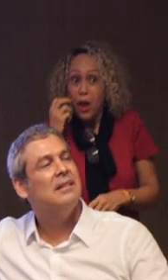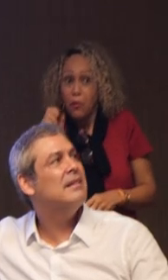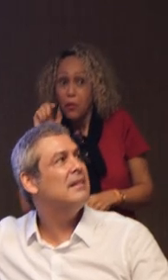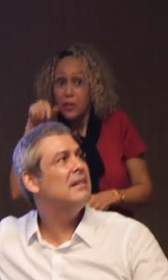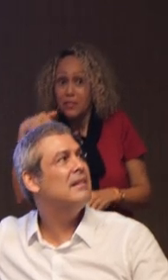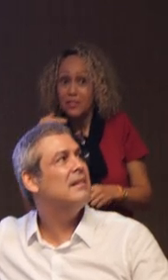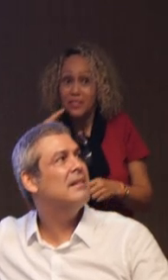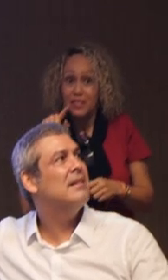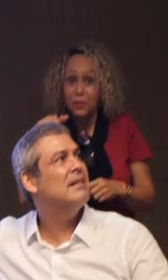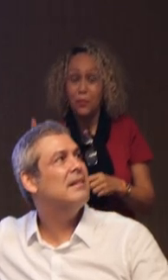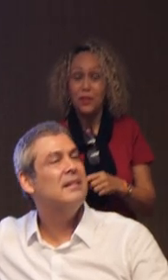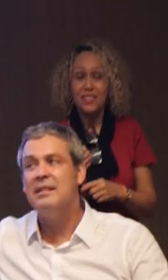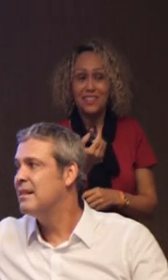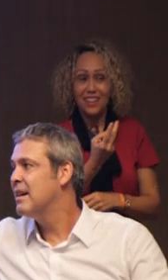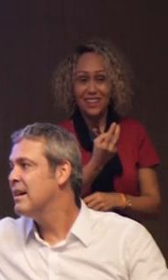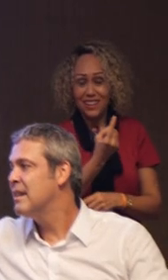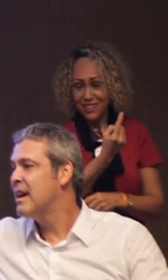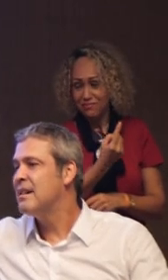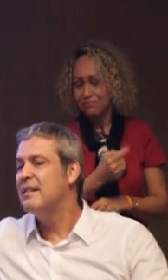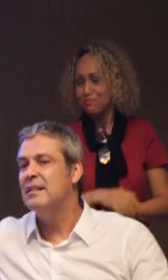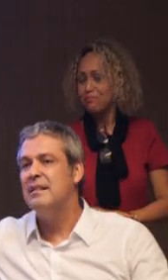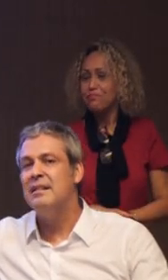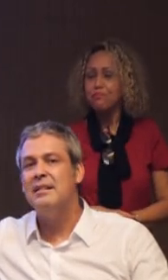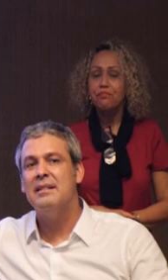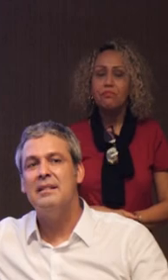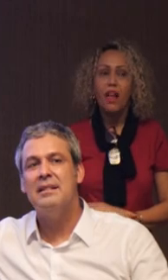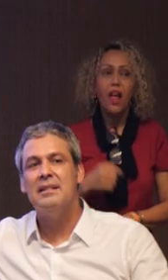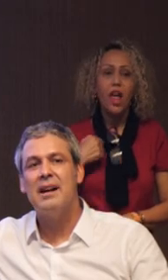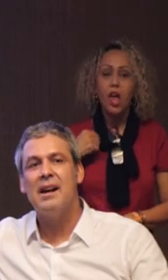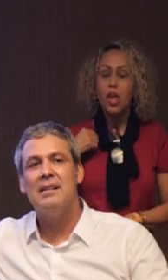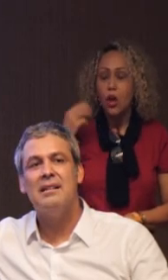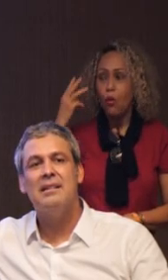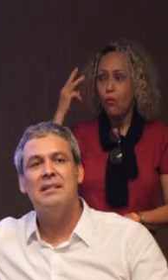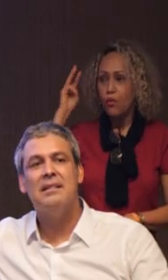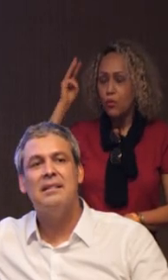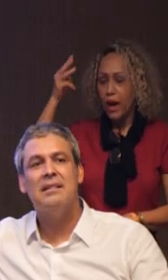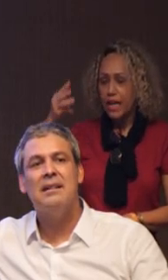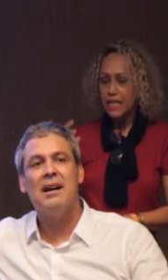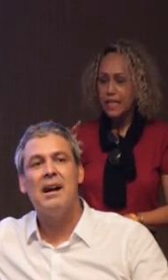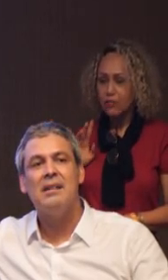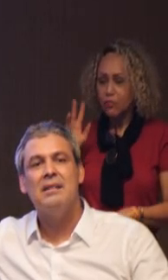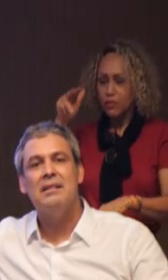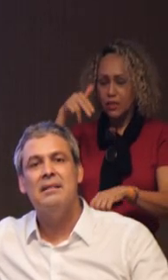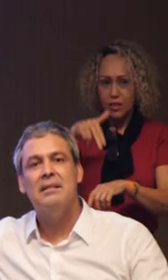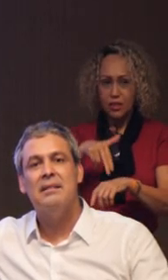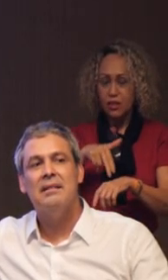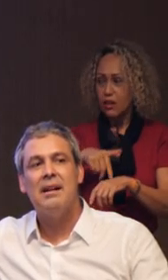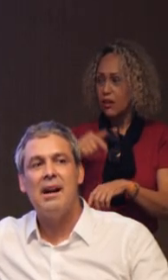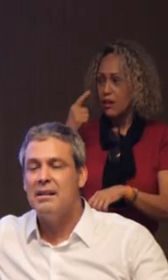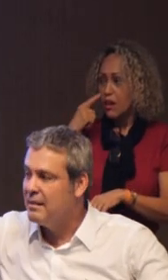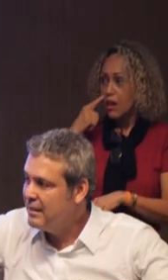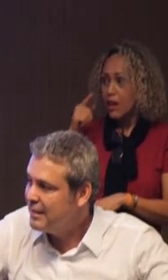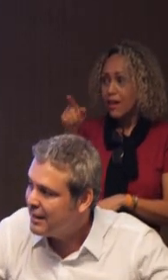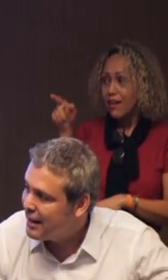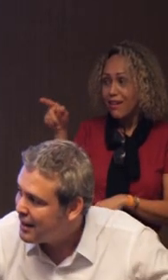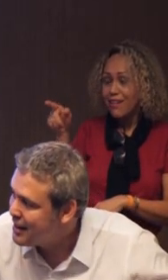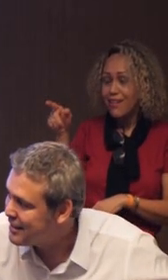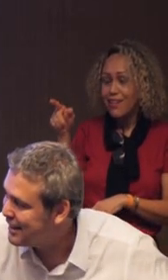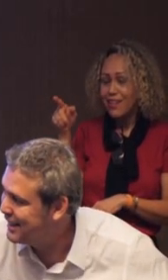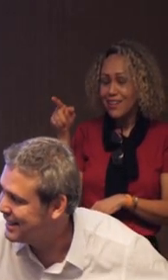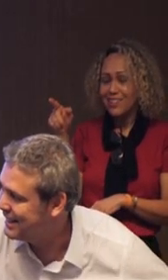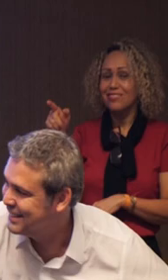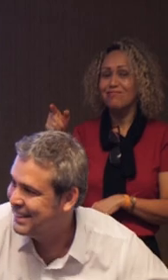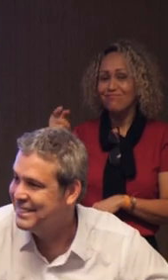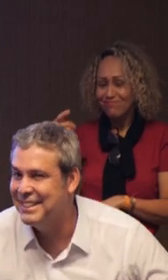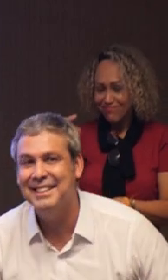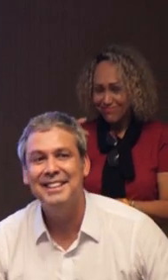Né? E me senti representado nas palavras ali do Quaquá, quando ele falou da agiota. Eu não peguei com a agiota, não, mas peguei no cartão de crédito minha